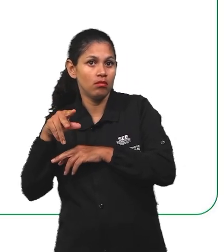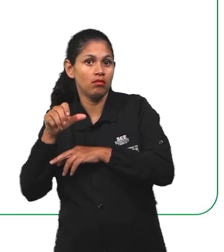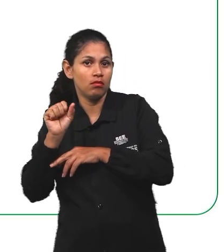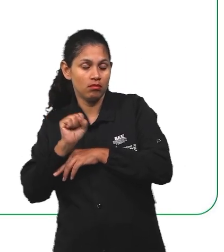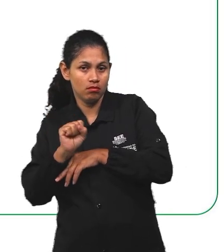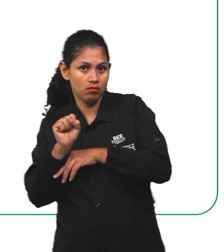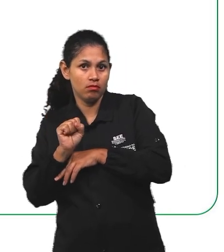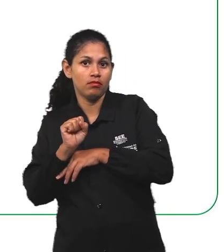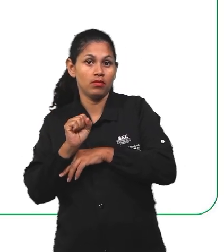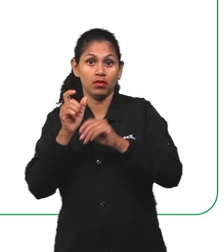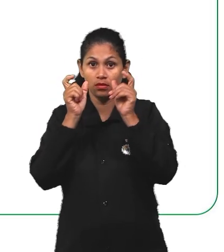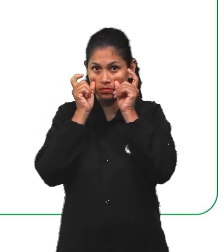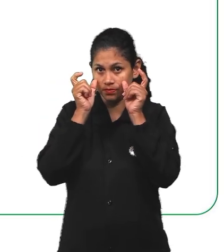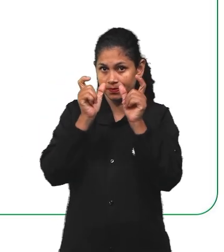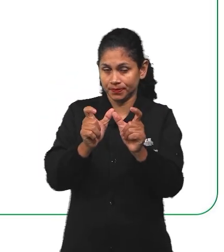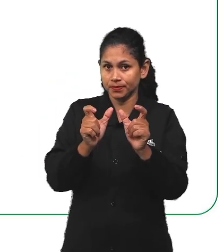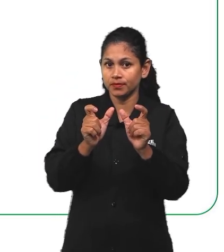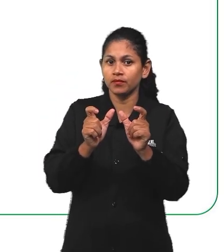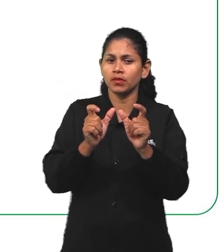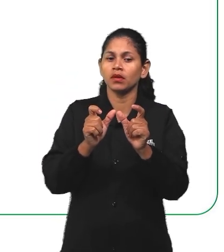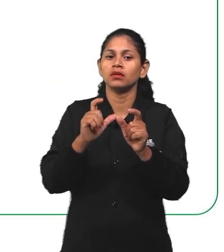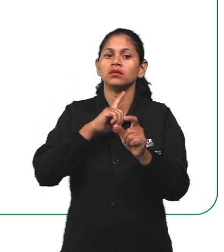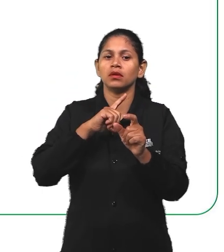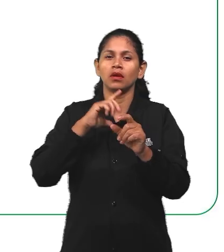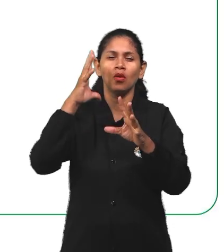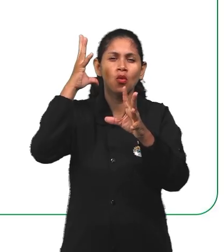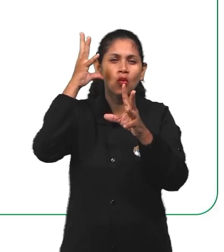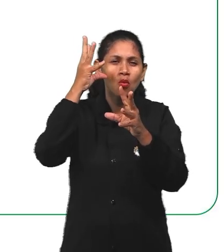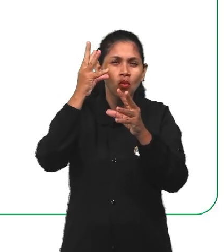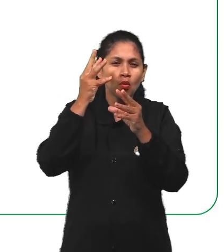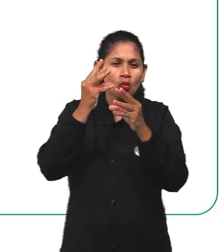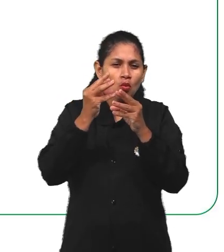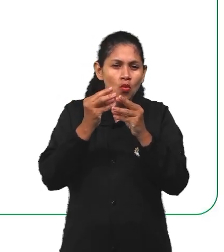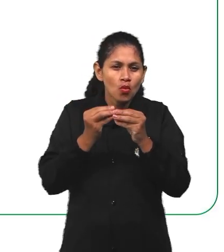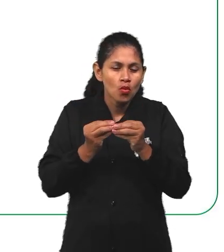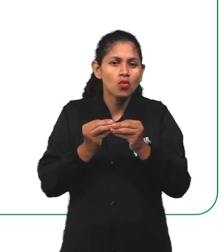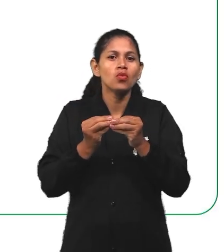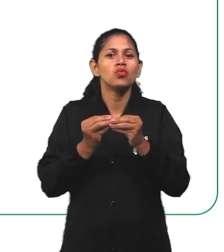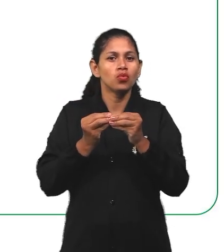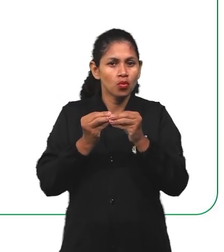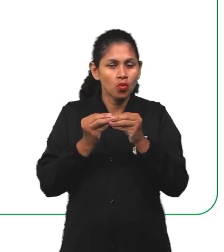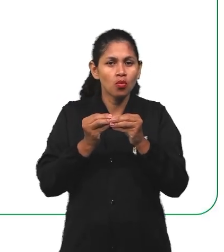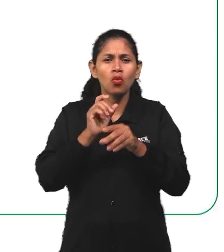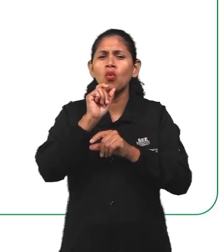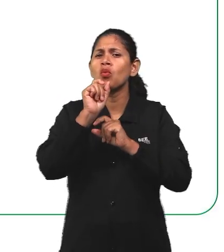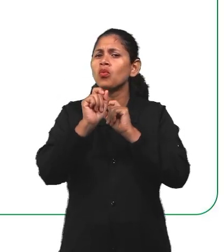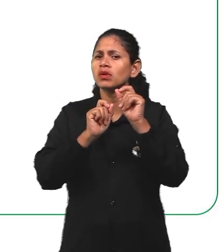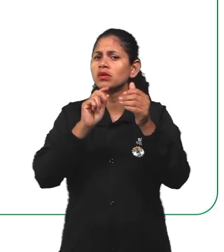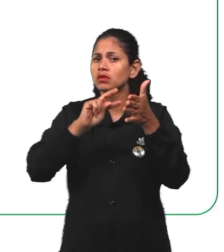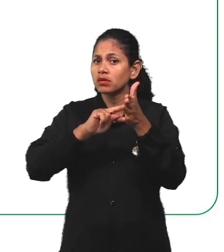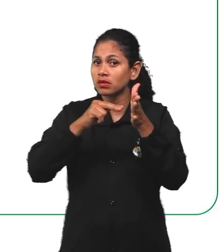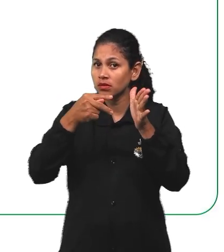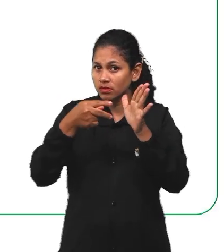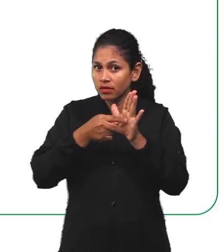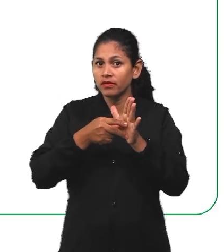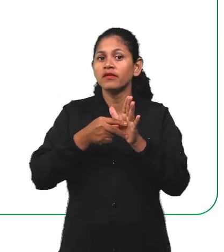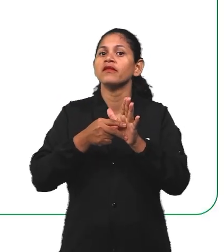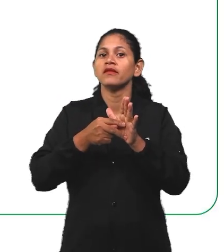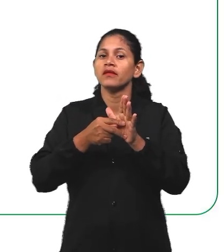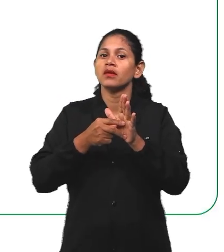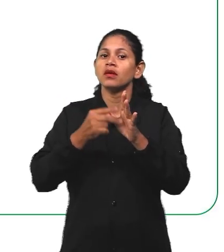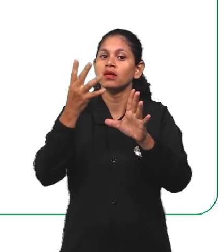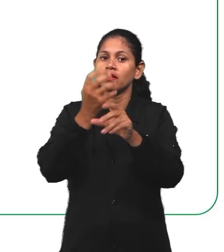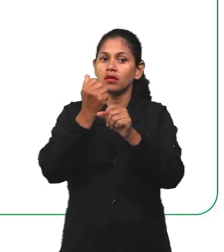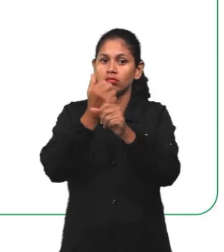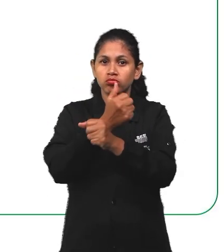tela. Aqui tem um resumo do que é grandeza, tá certo? E o que eu quero que você observe aqui tem a definição, aqui tem